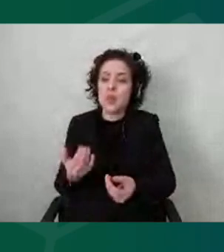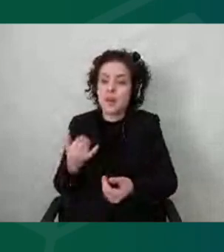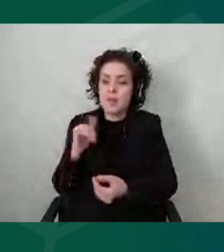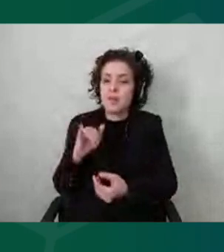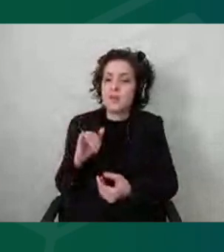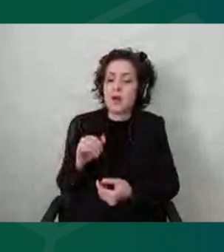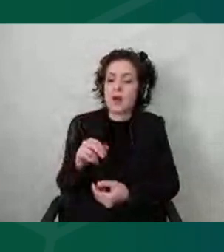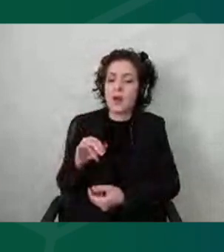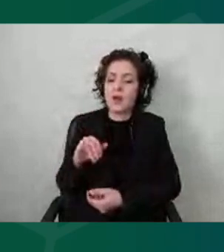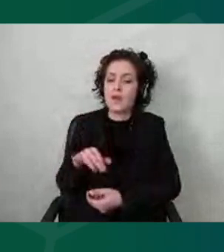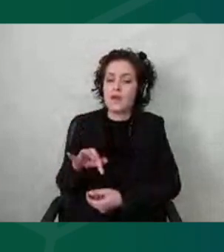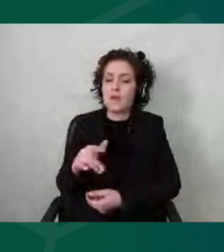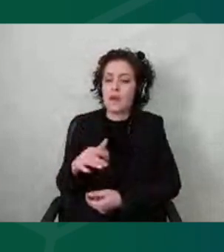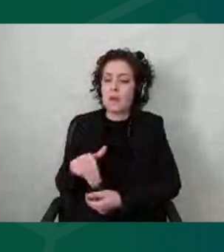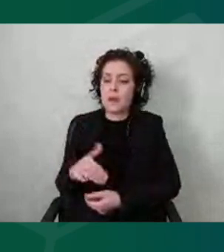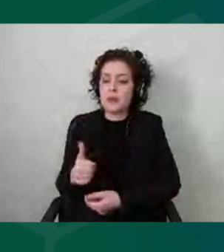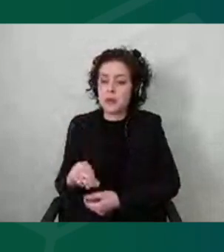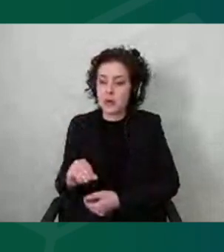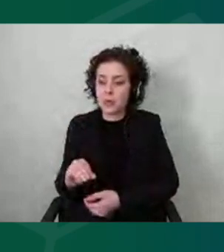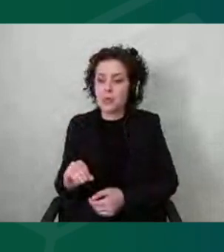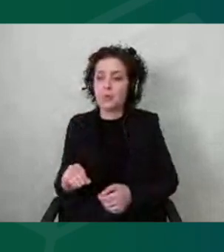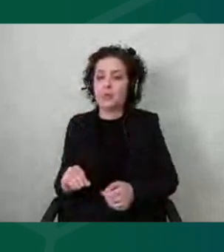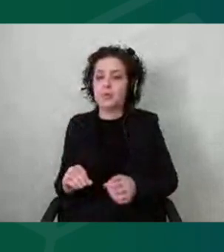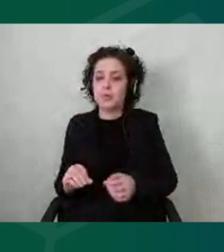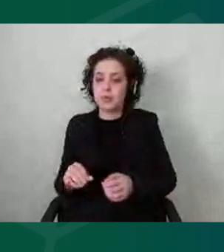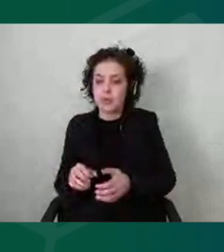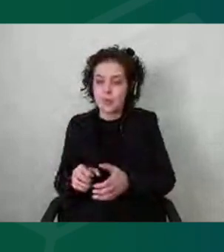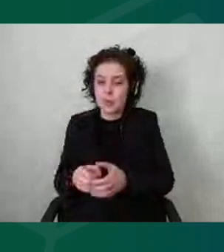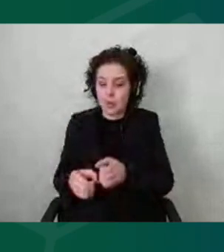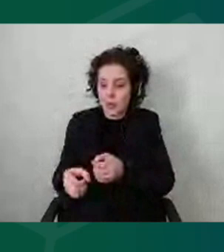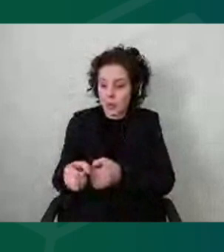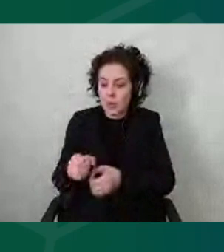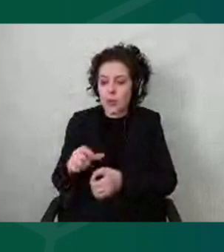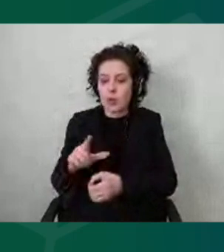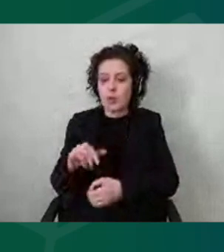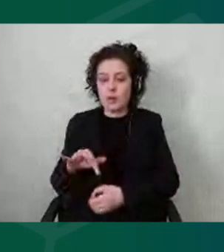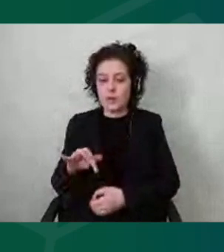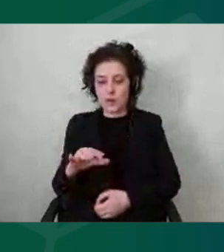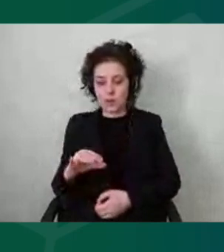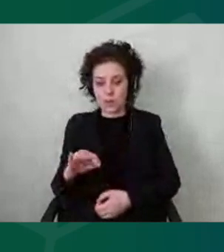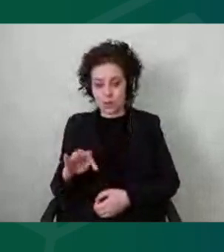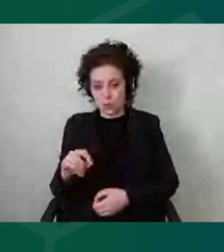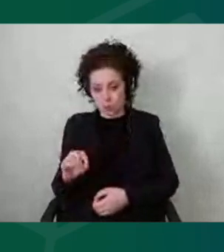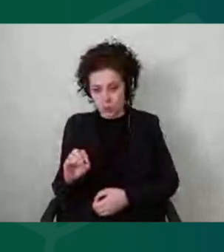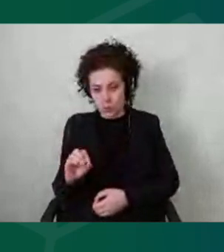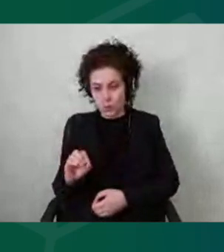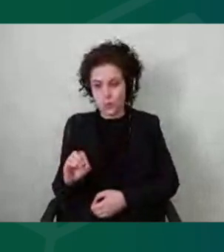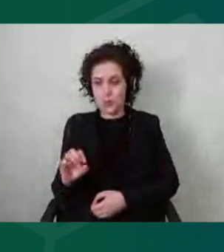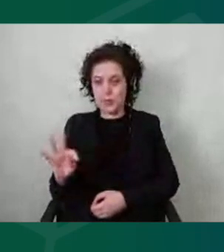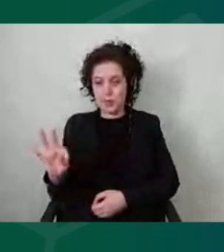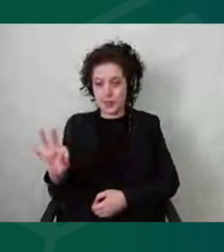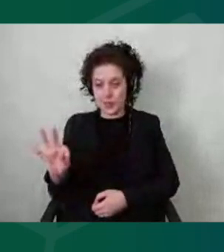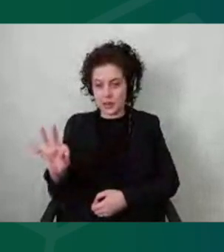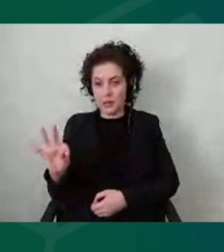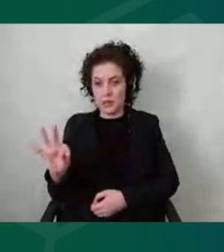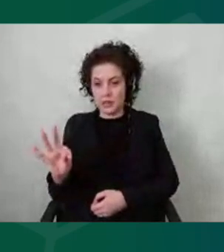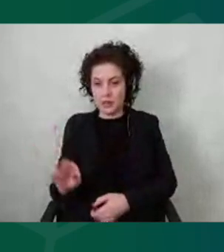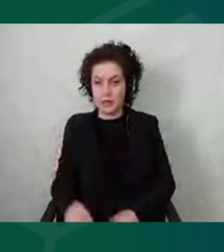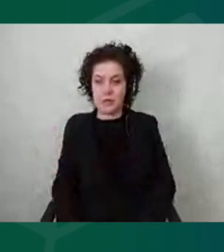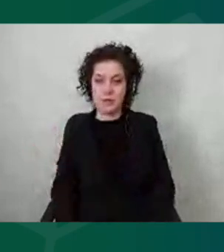assim como de subpopulações de linfócitos T. Então, próximo.